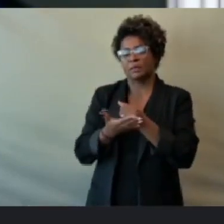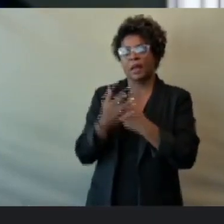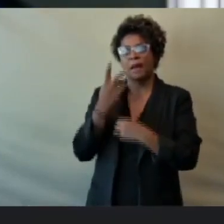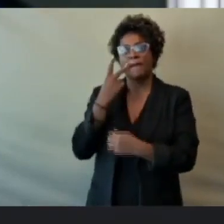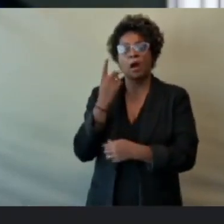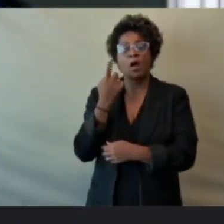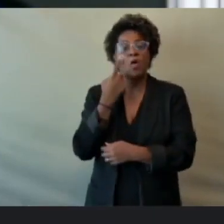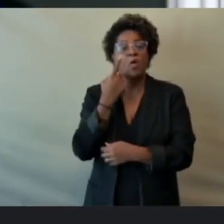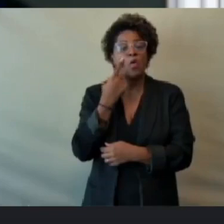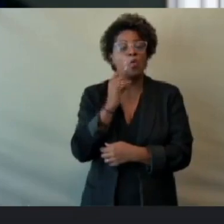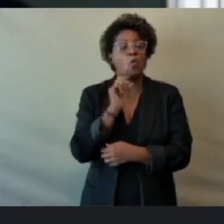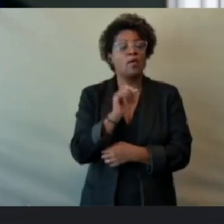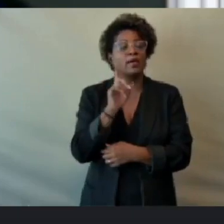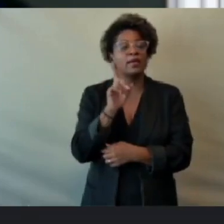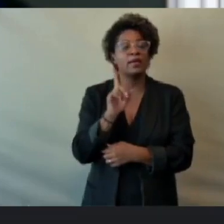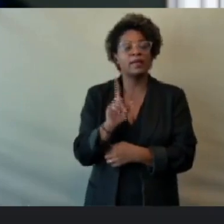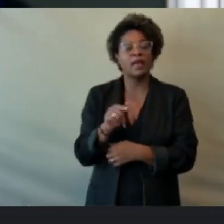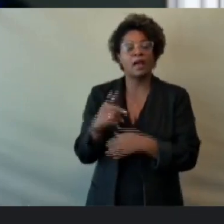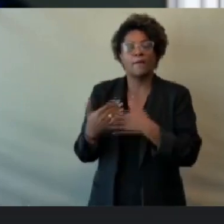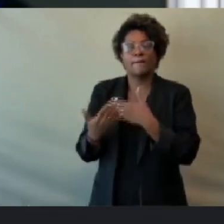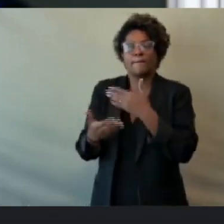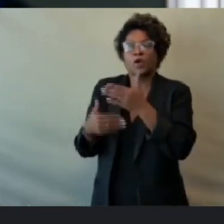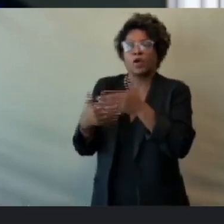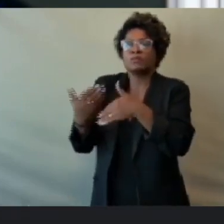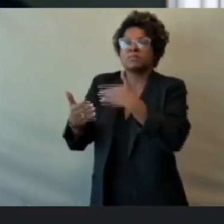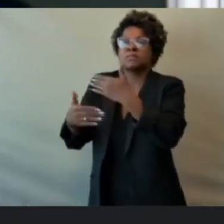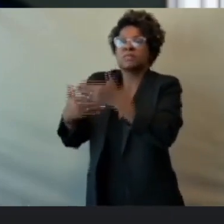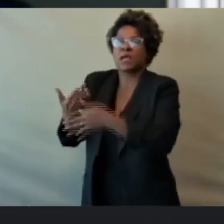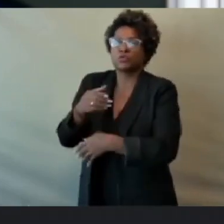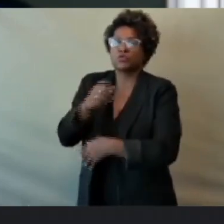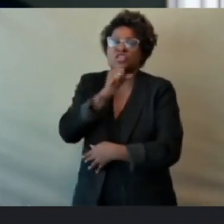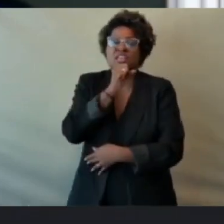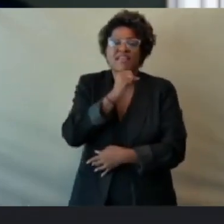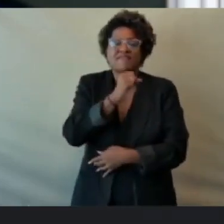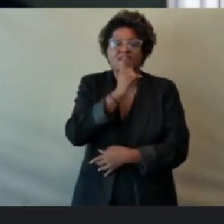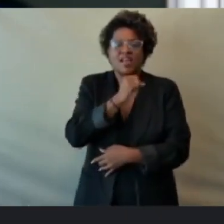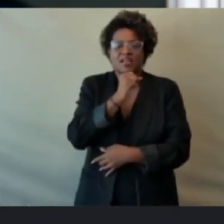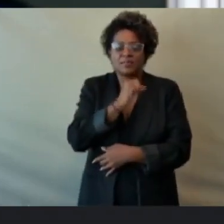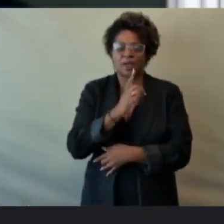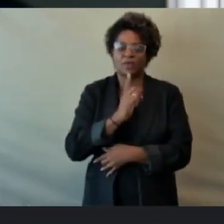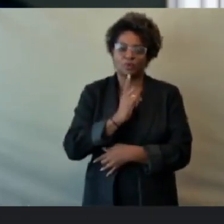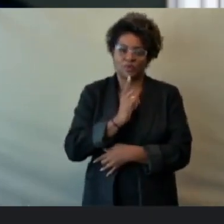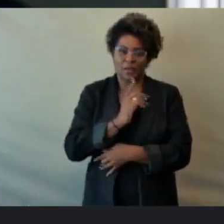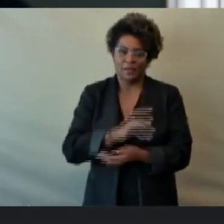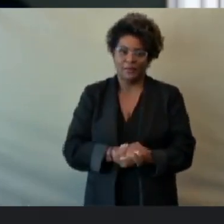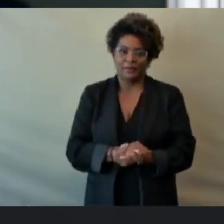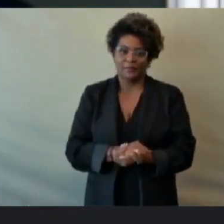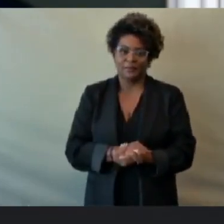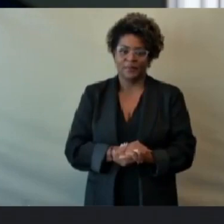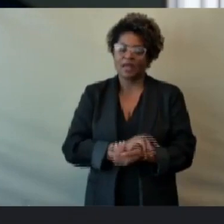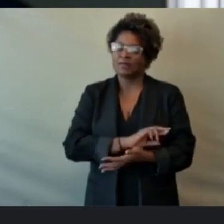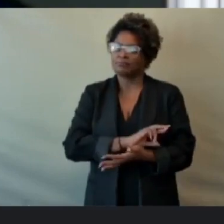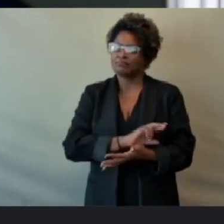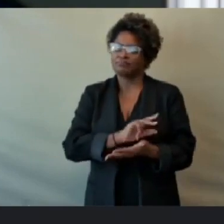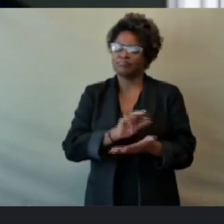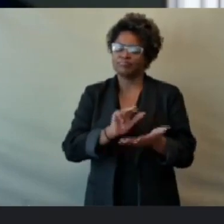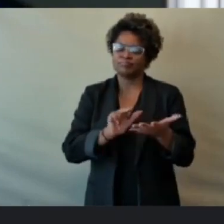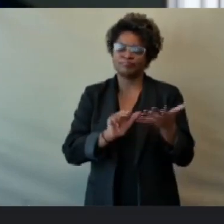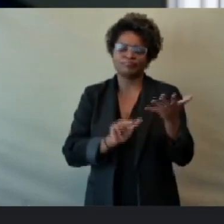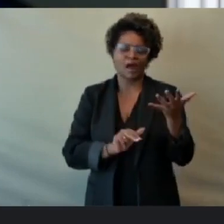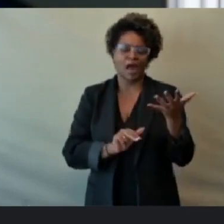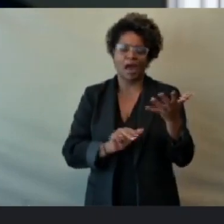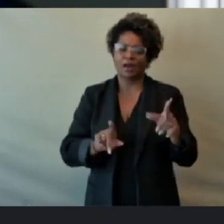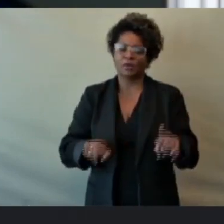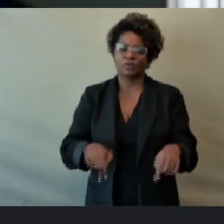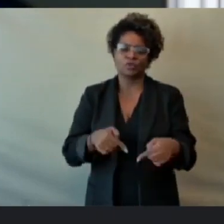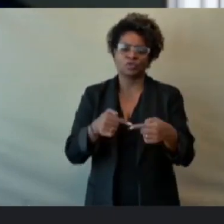processo de envelhecimento nos traz. São muitos os desafios que, como bem o senhor disse, com o